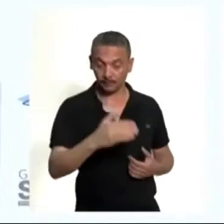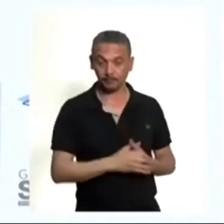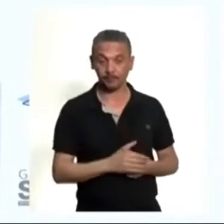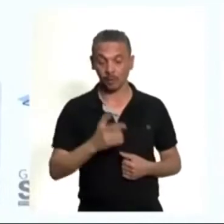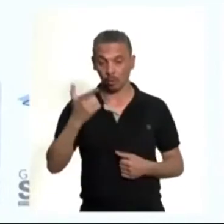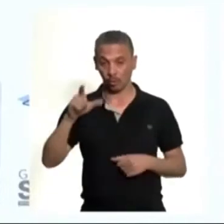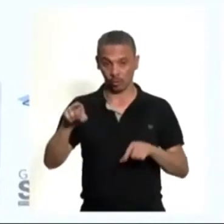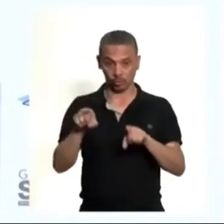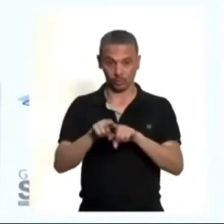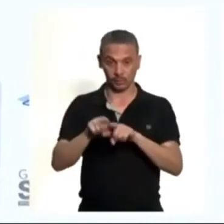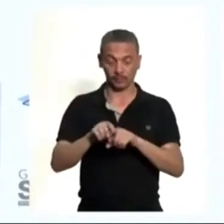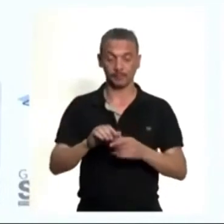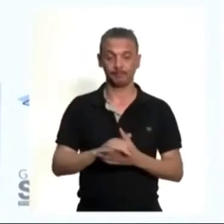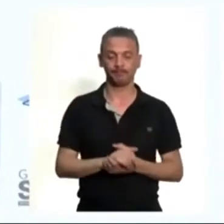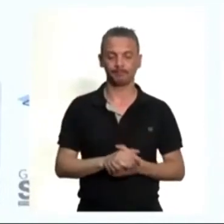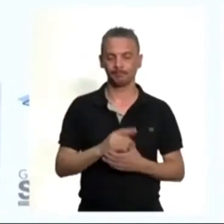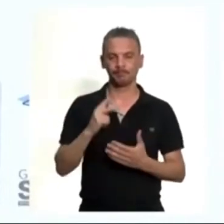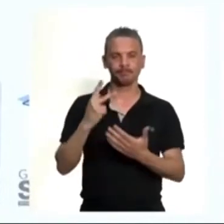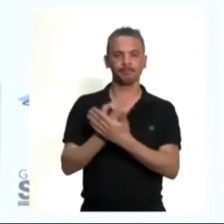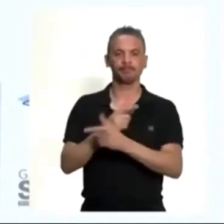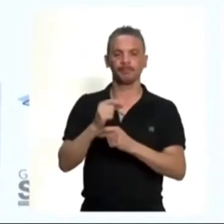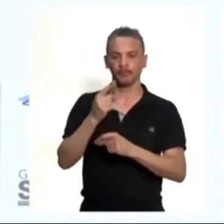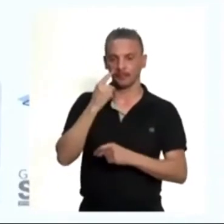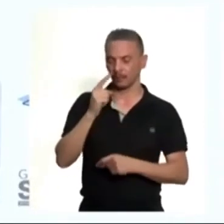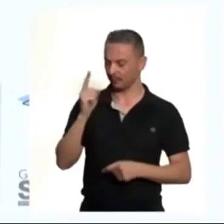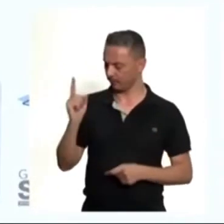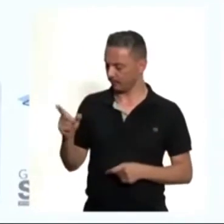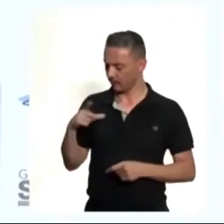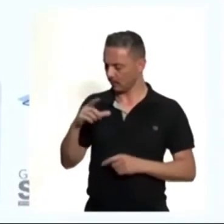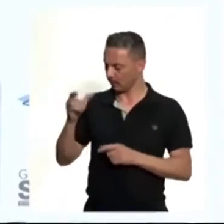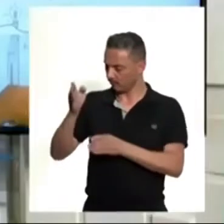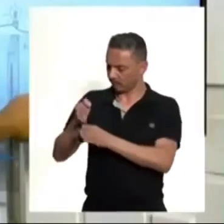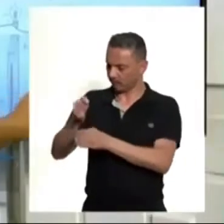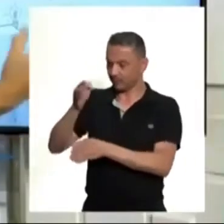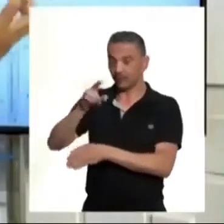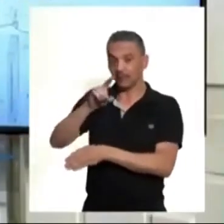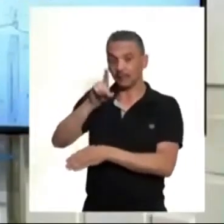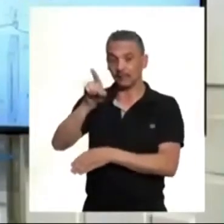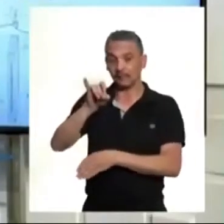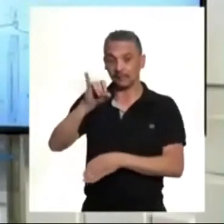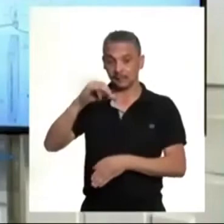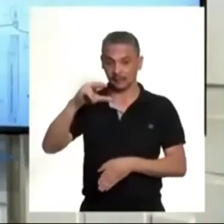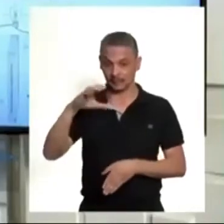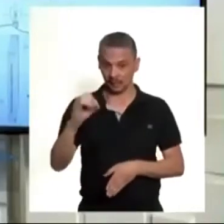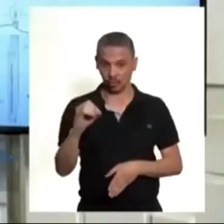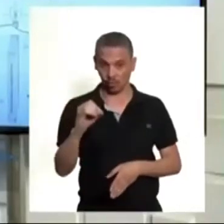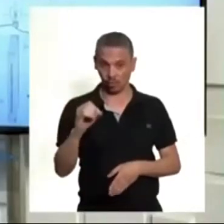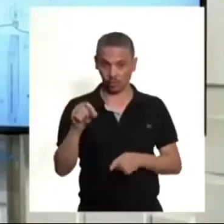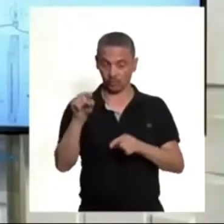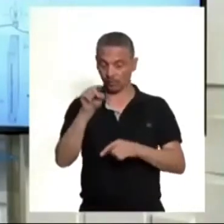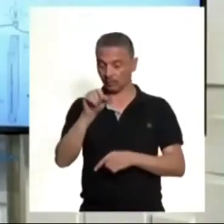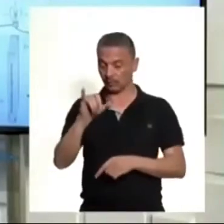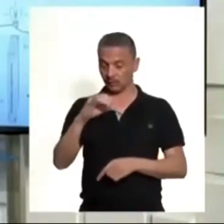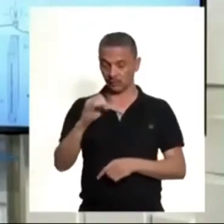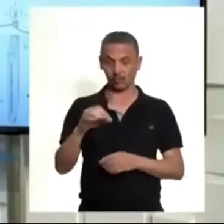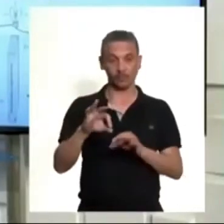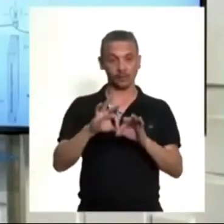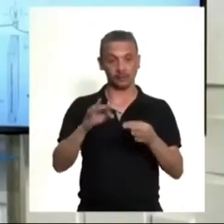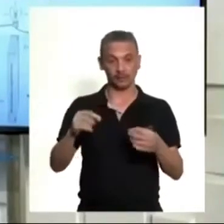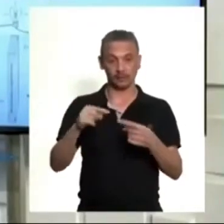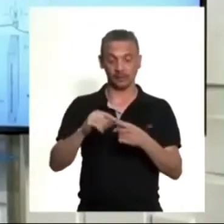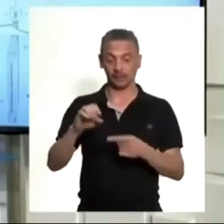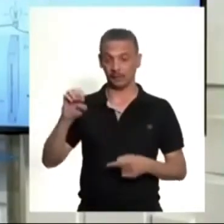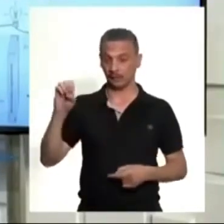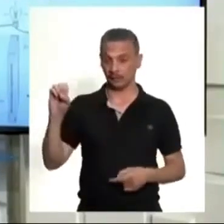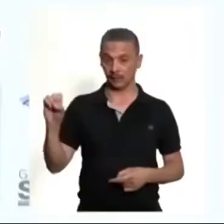lado, o que está acontecendo? Aqui eu tenho um eletrodo de zinco, zinco é o zinco sólido, substância simples, sempre zero,